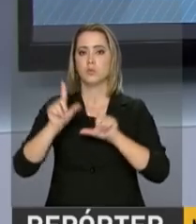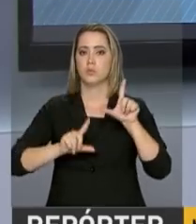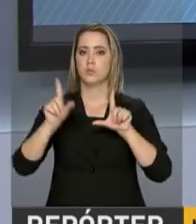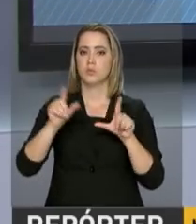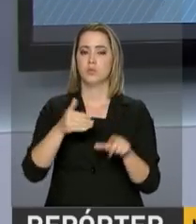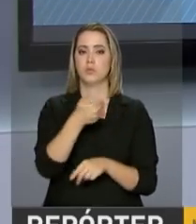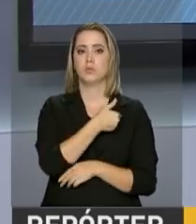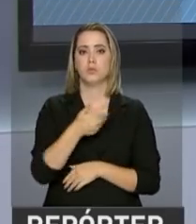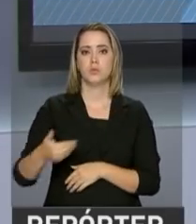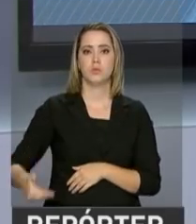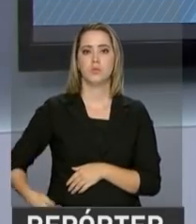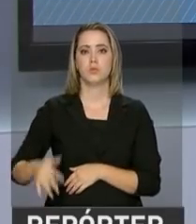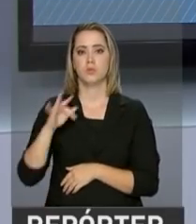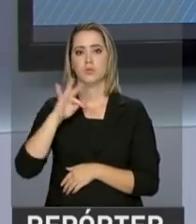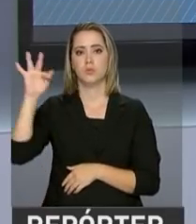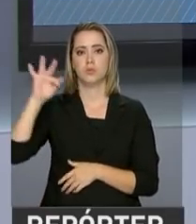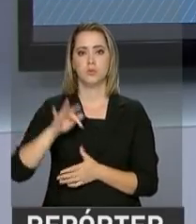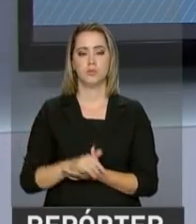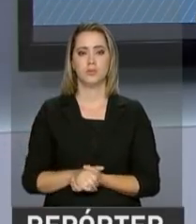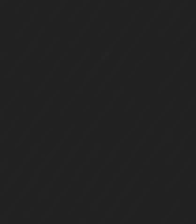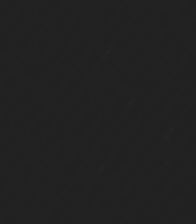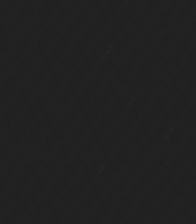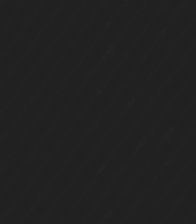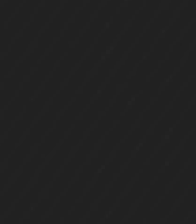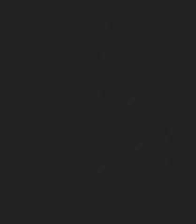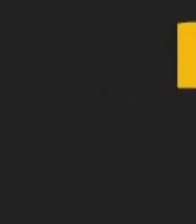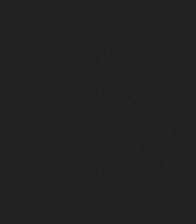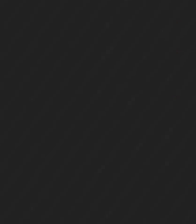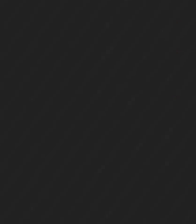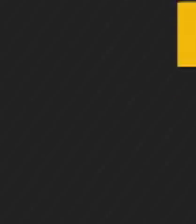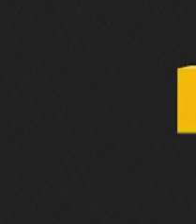aqui na NBR a TV do Governo Federal